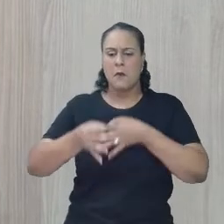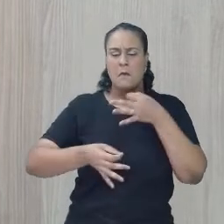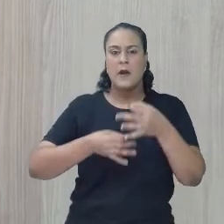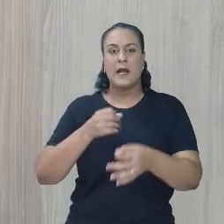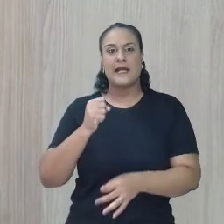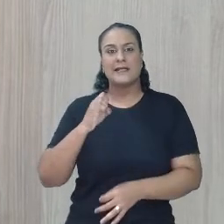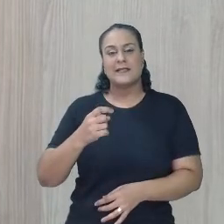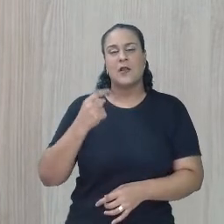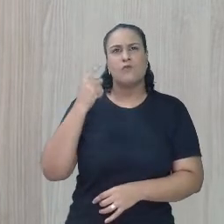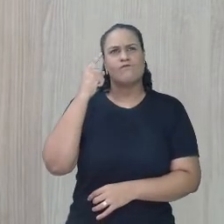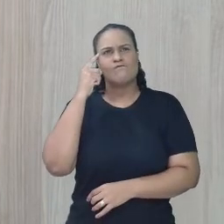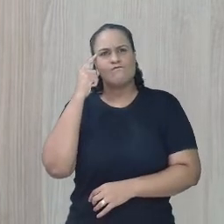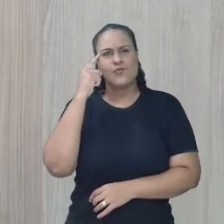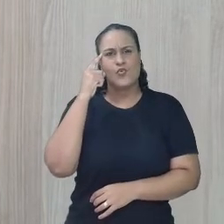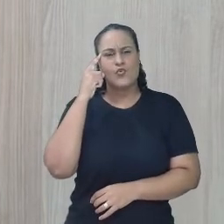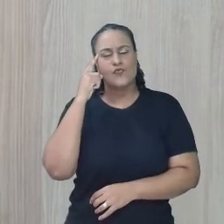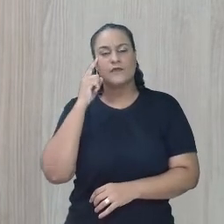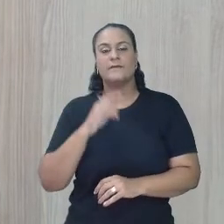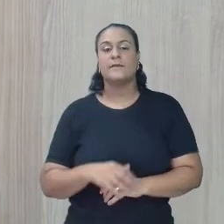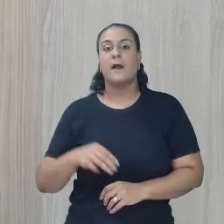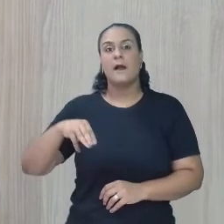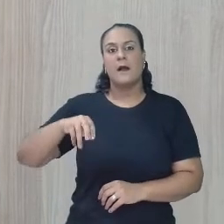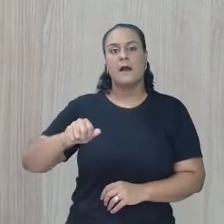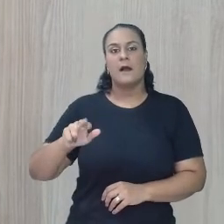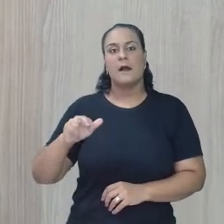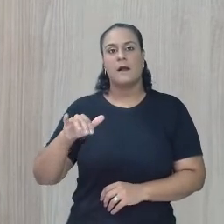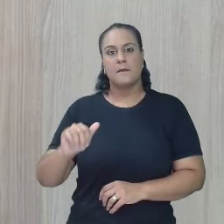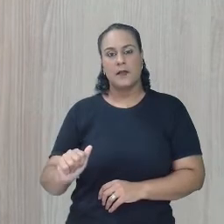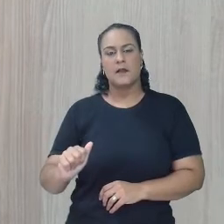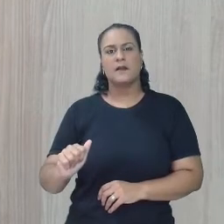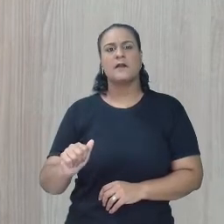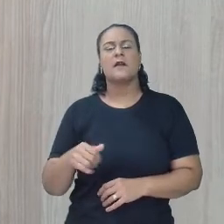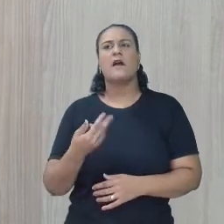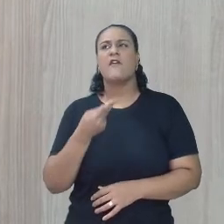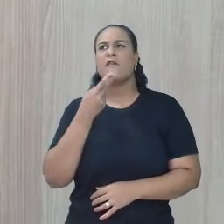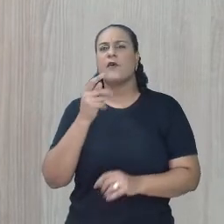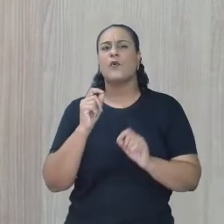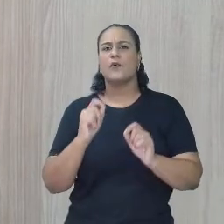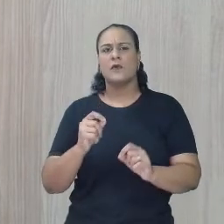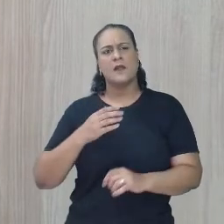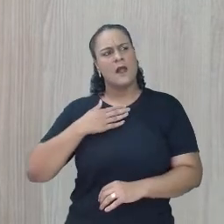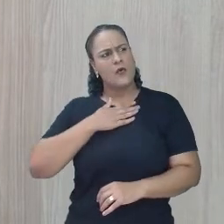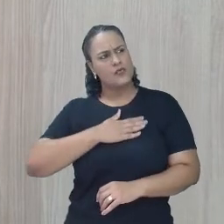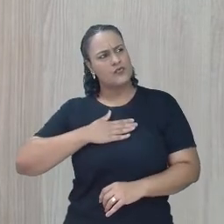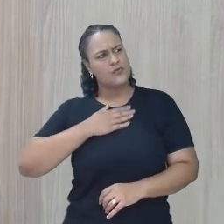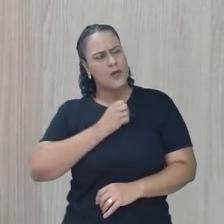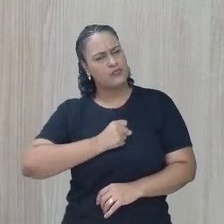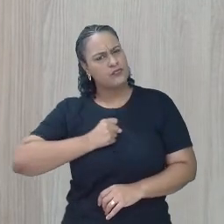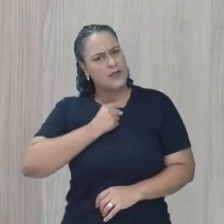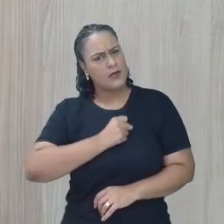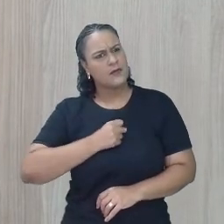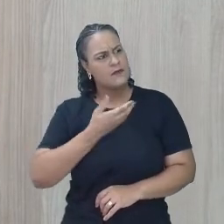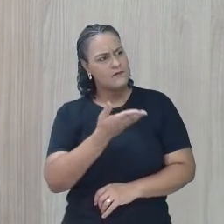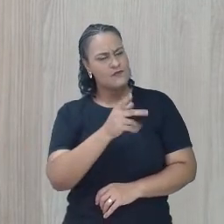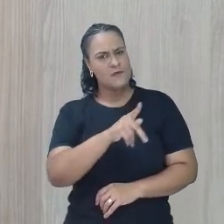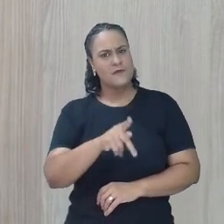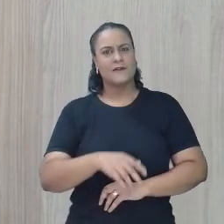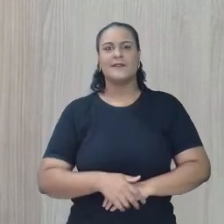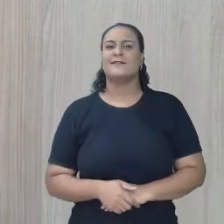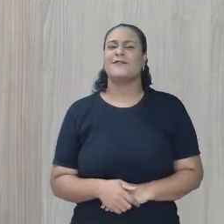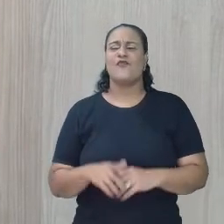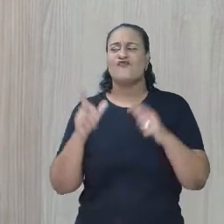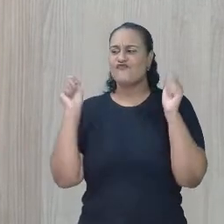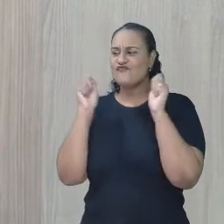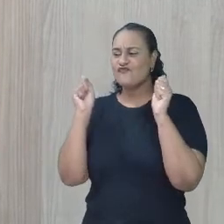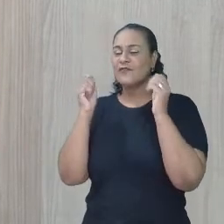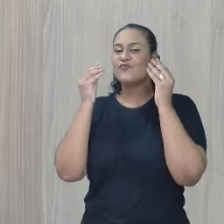dúvidas, tá bom? A Maria disse assim, ó. A Maria disse que estava com saudade de você, professora. Que fofa! Foi.